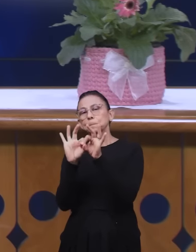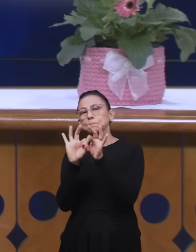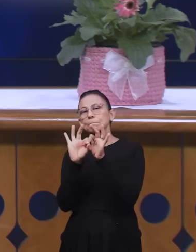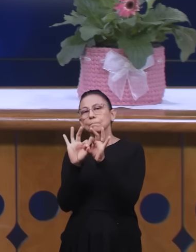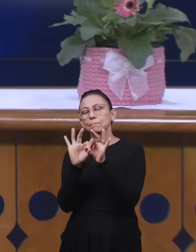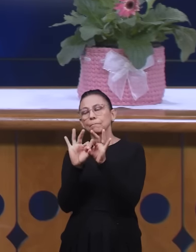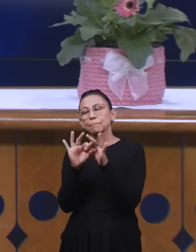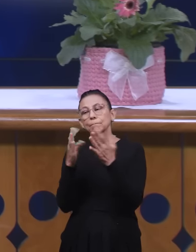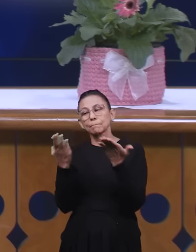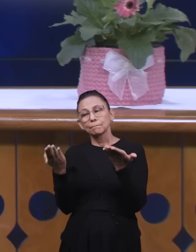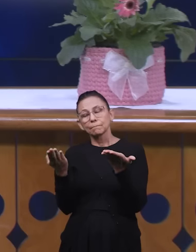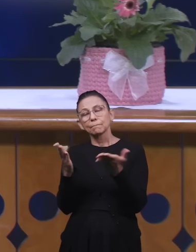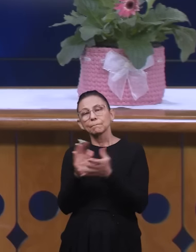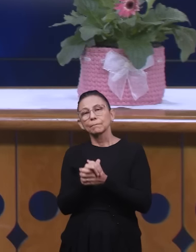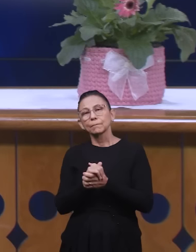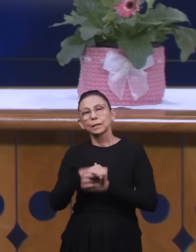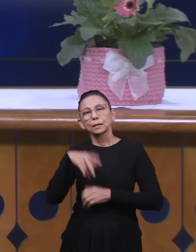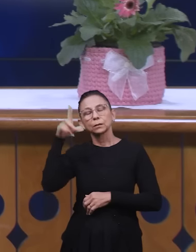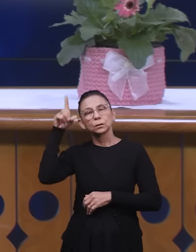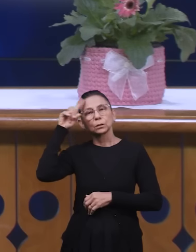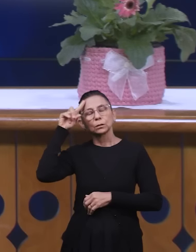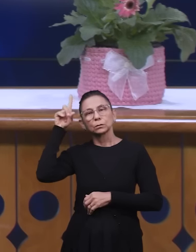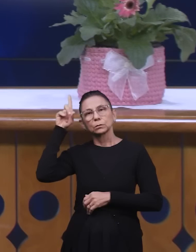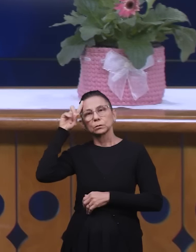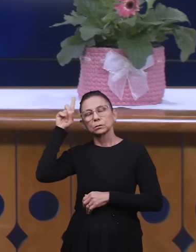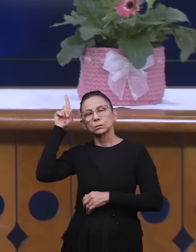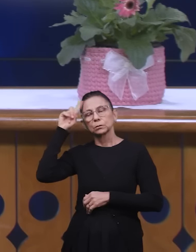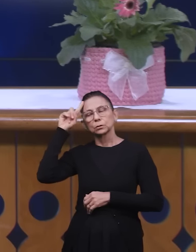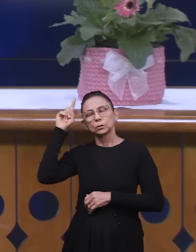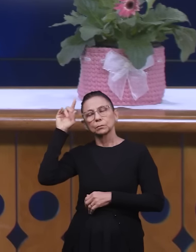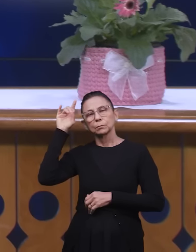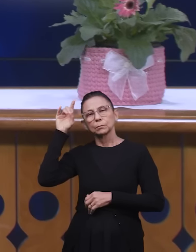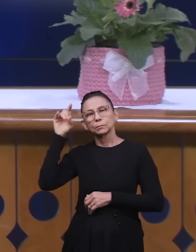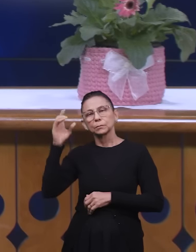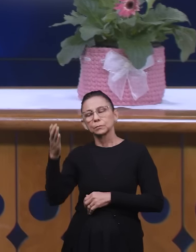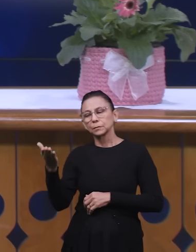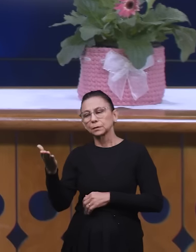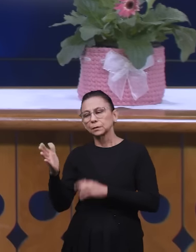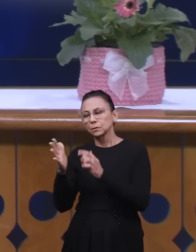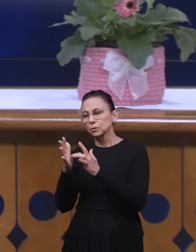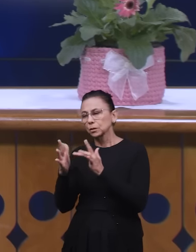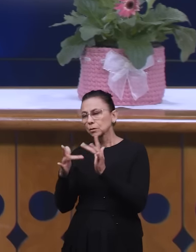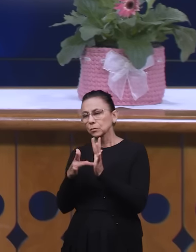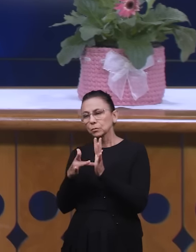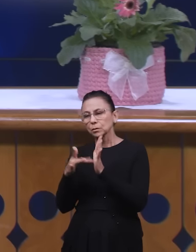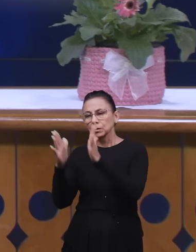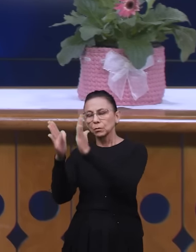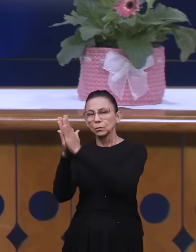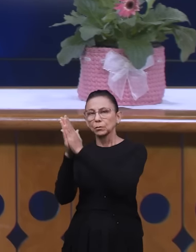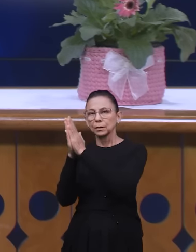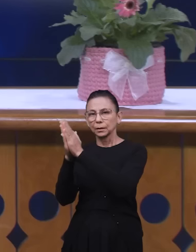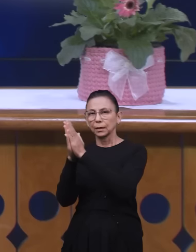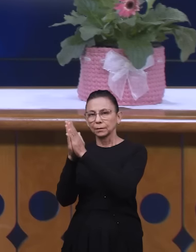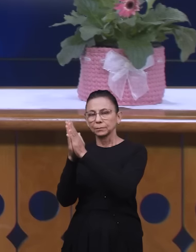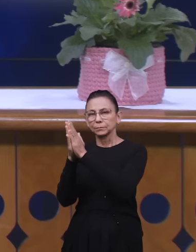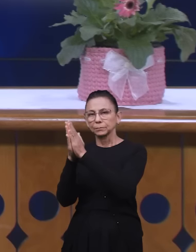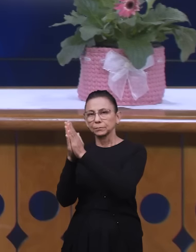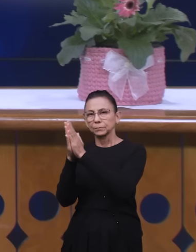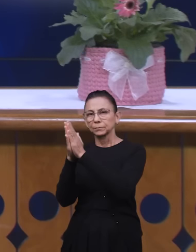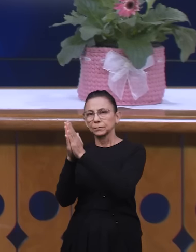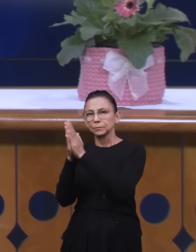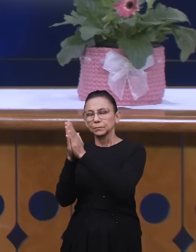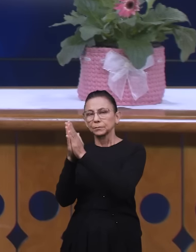E ele estava ali todos os dias para orar, para colocar a sua